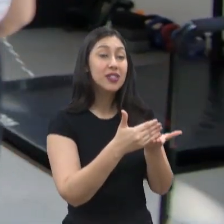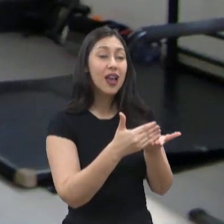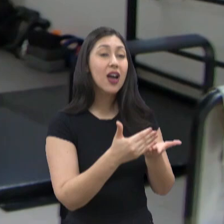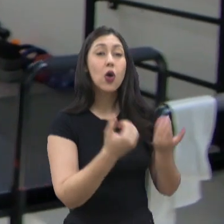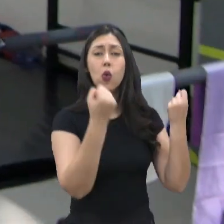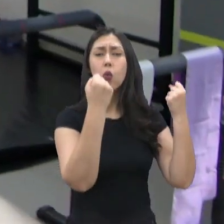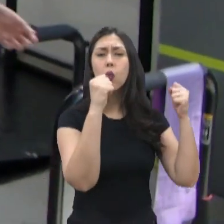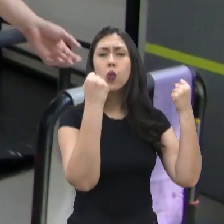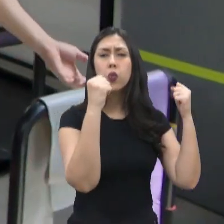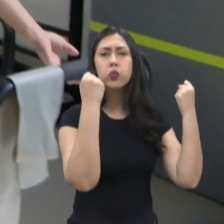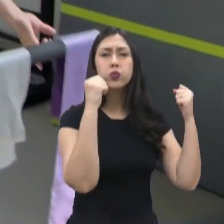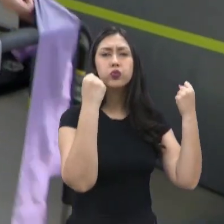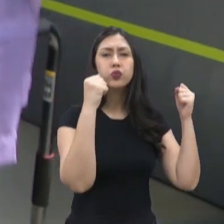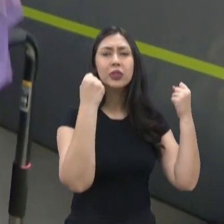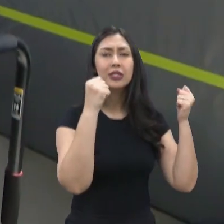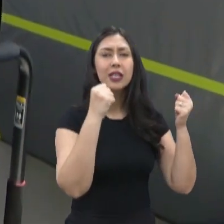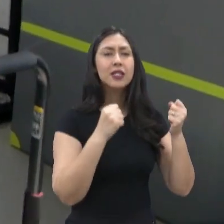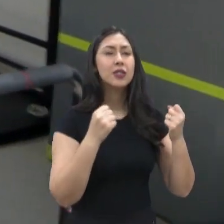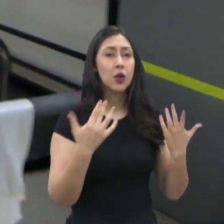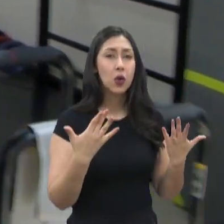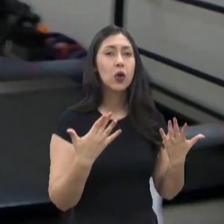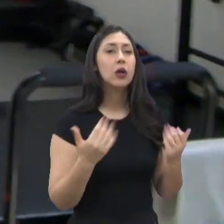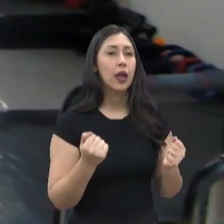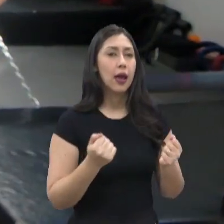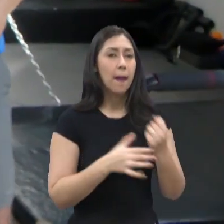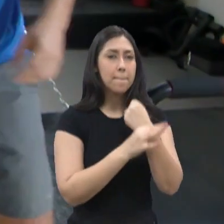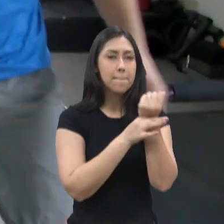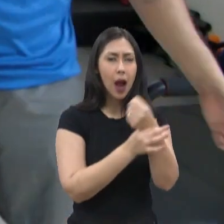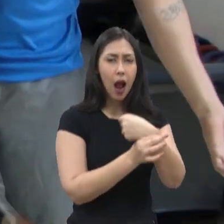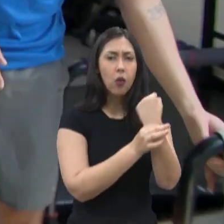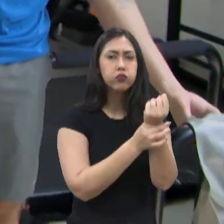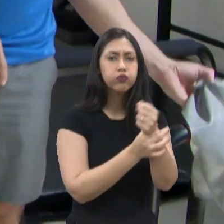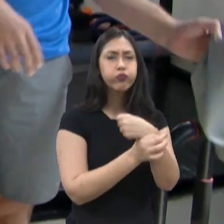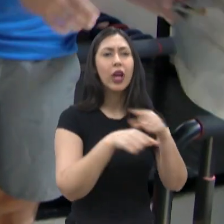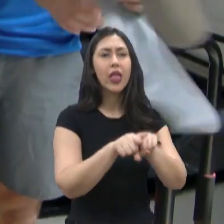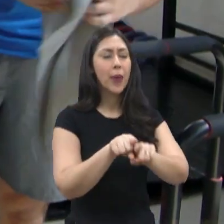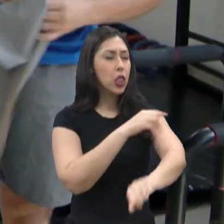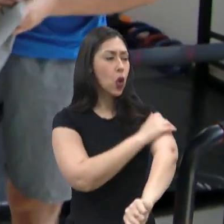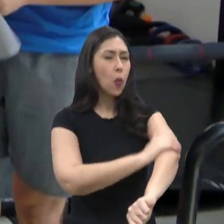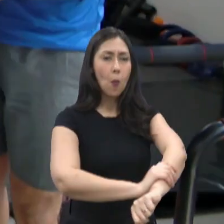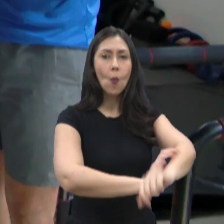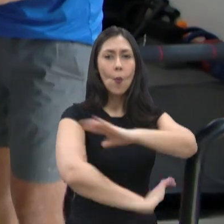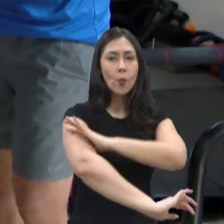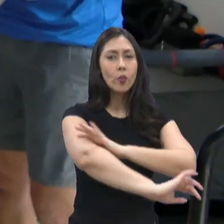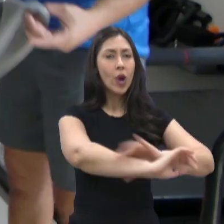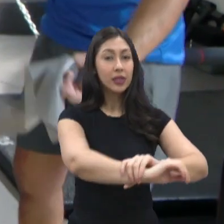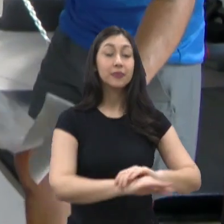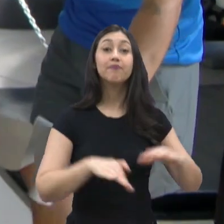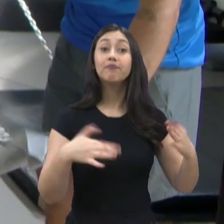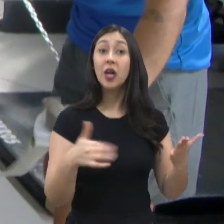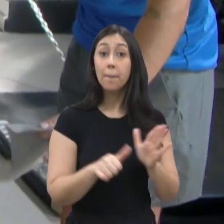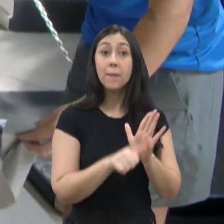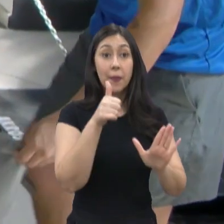gente fazer ativação das articulações e alguma região dos braços, primeiramente. Então, você vai